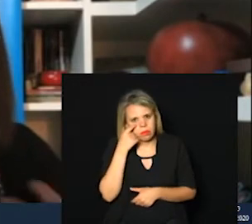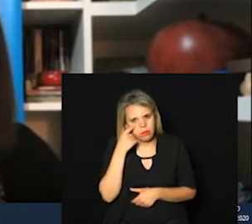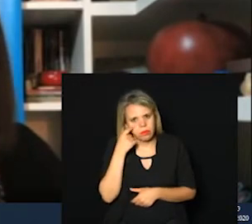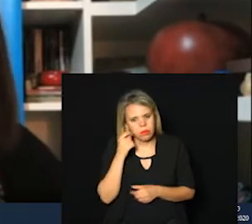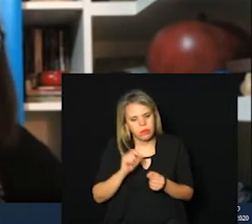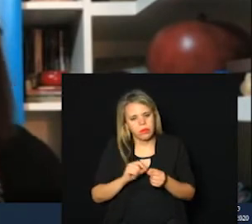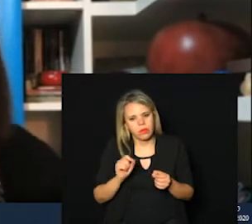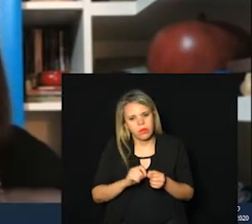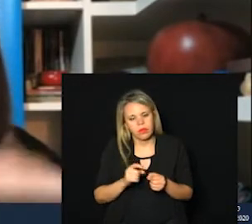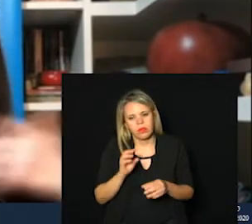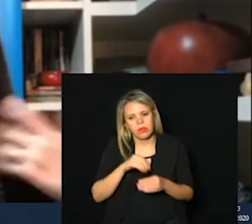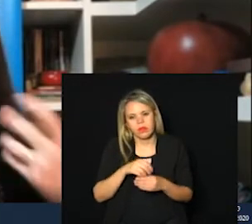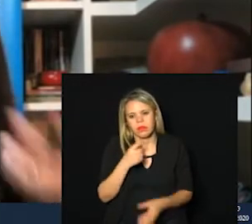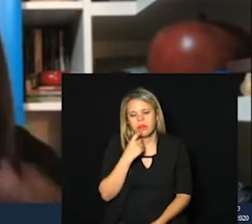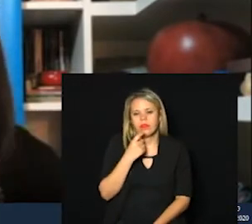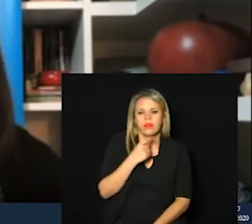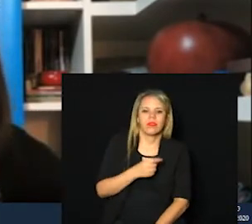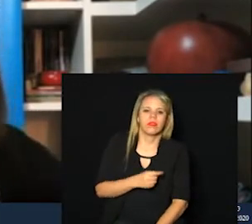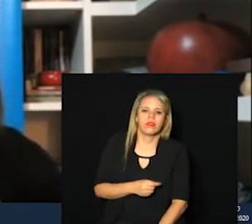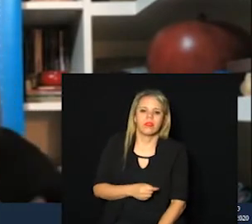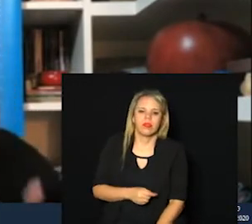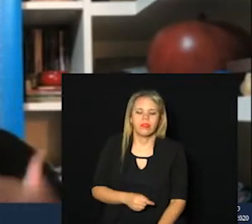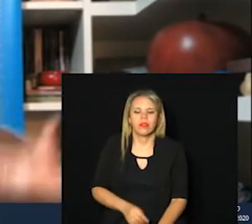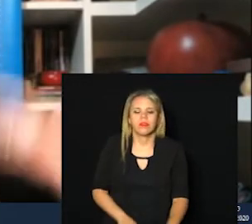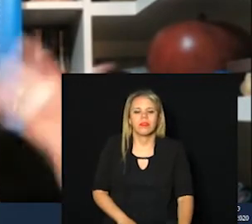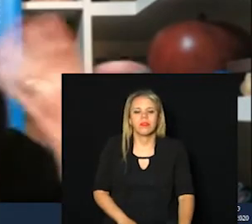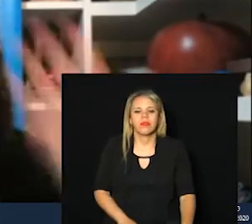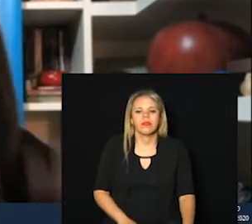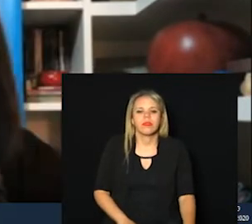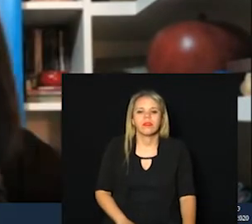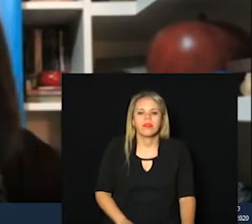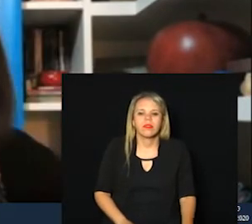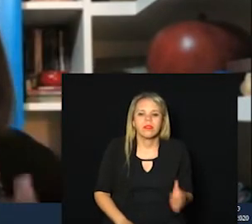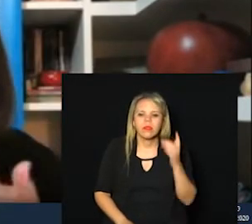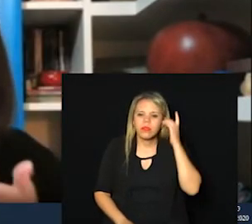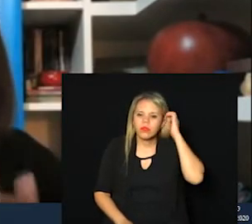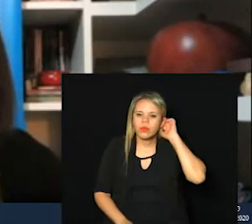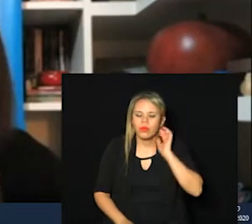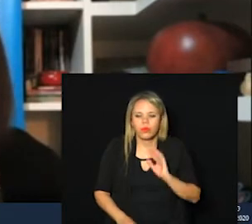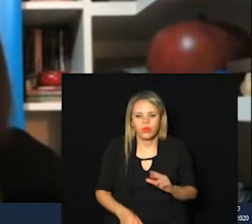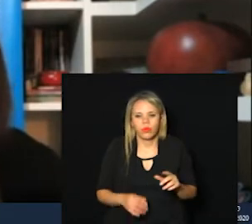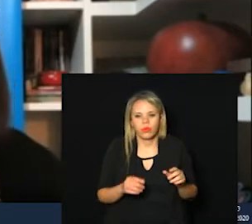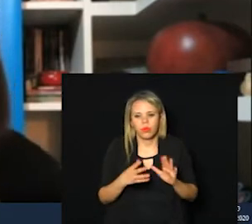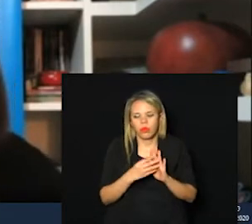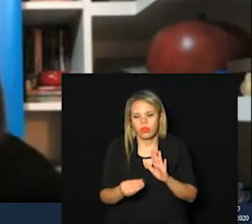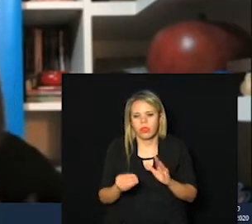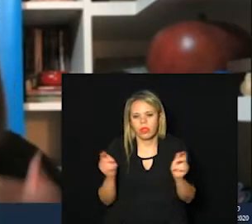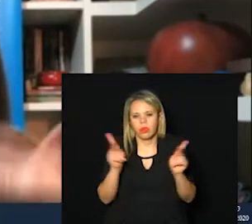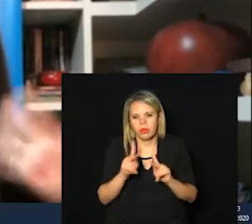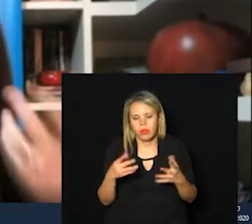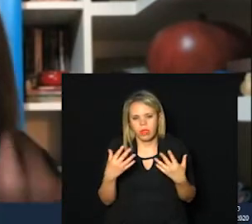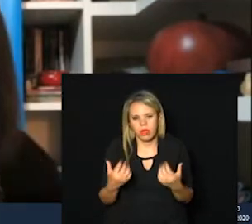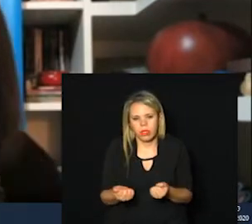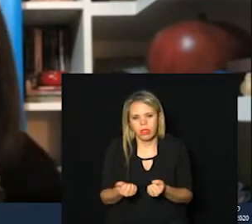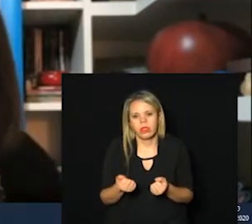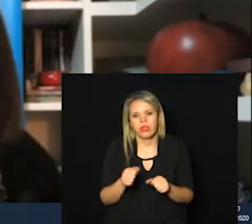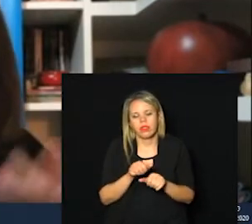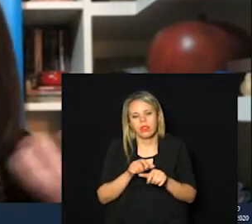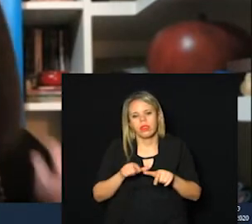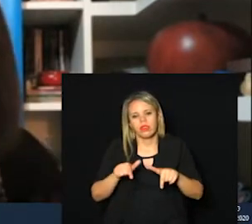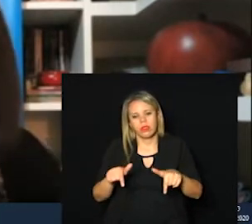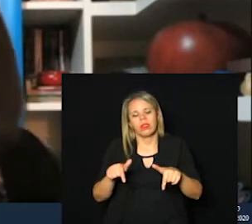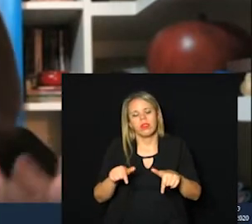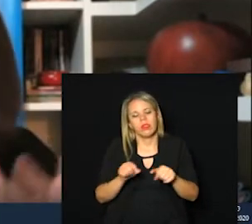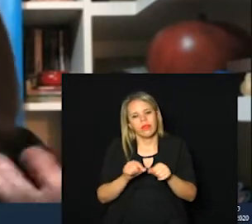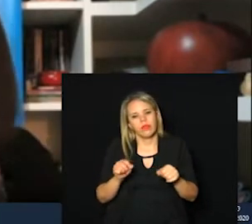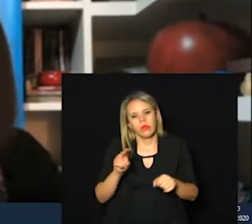em Campinas, com o Fórum da Paz, o Museu da Paz que vai ser construído, e várias iniciativas que a